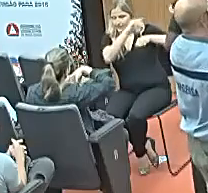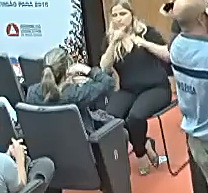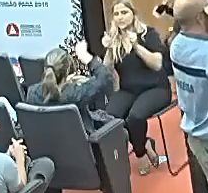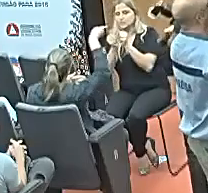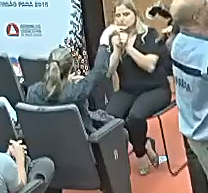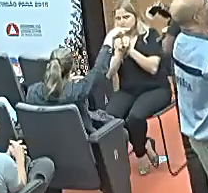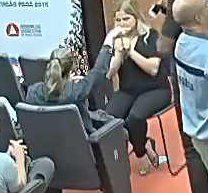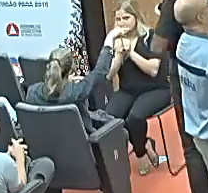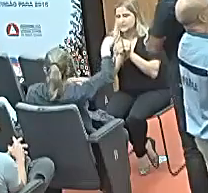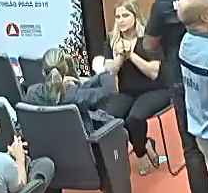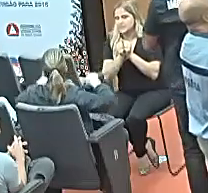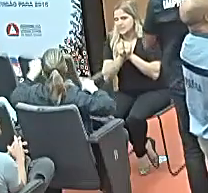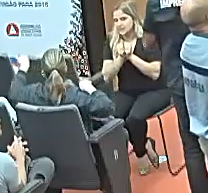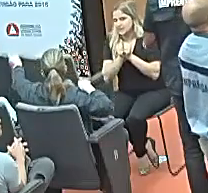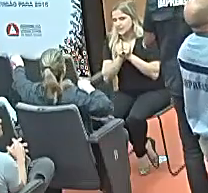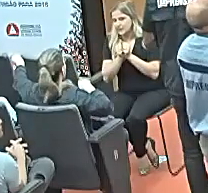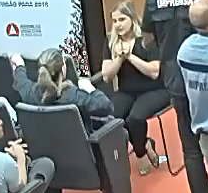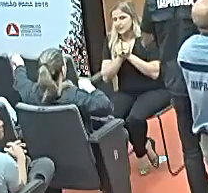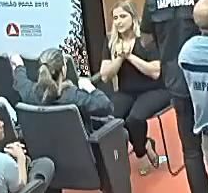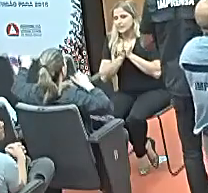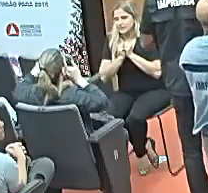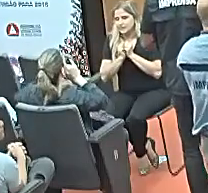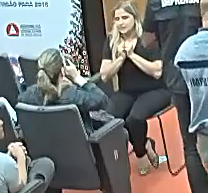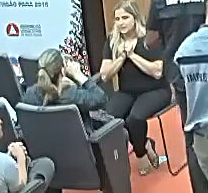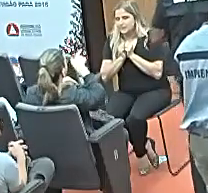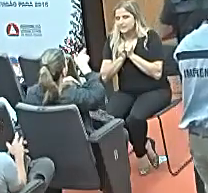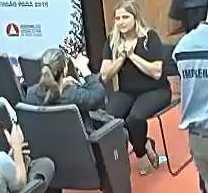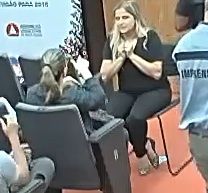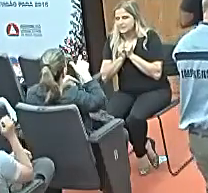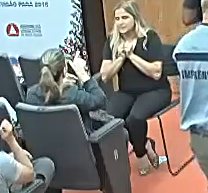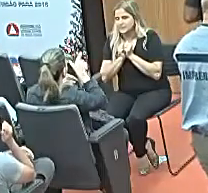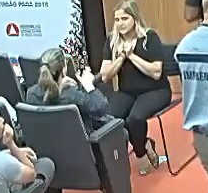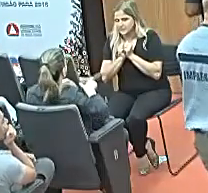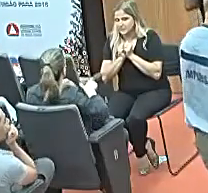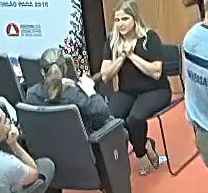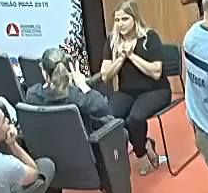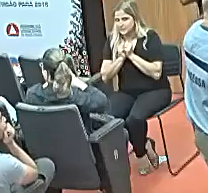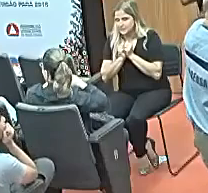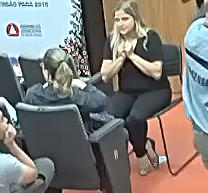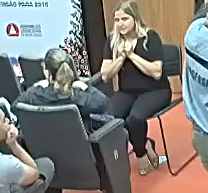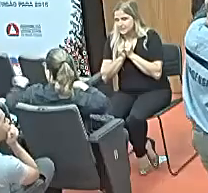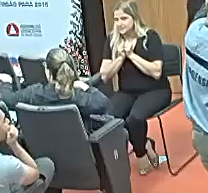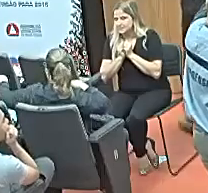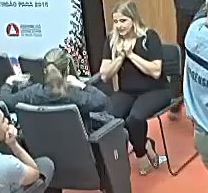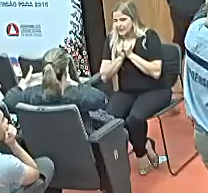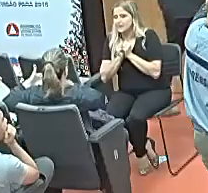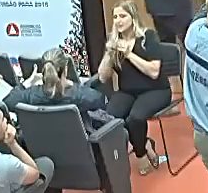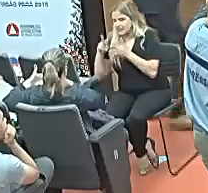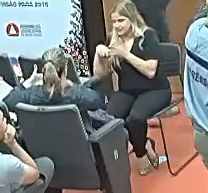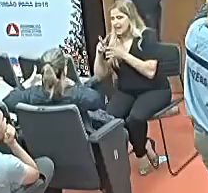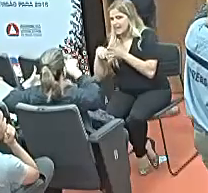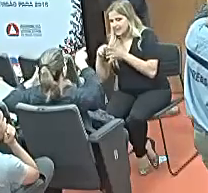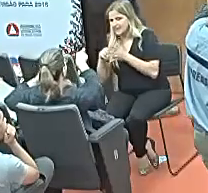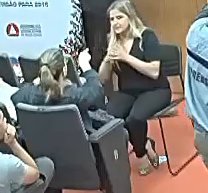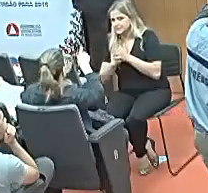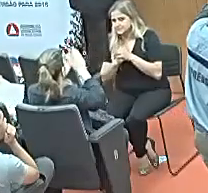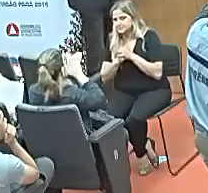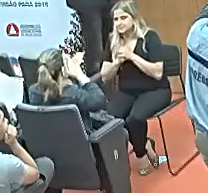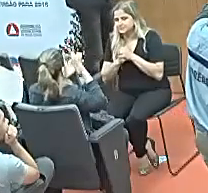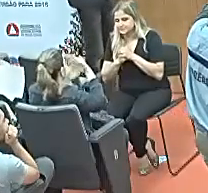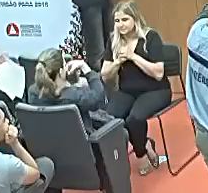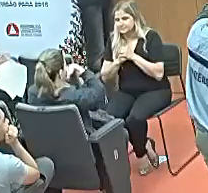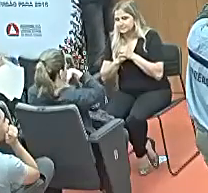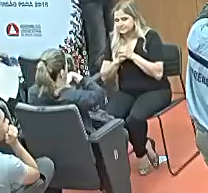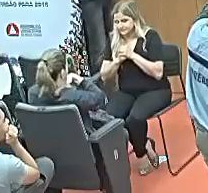fóruns regionais de governo e aqui da participação das revisões das comissões aqui da assembléia